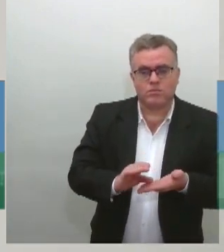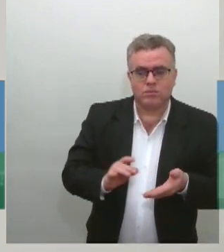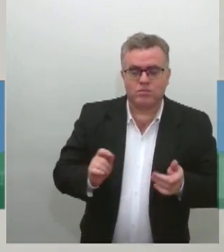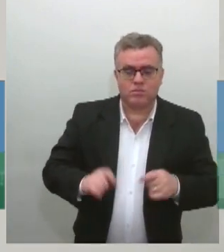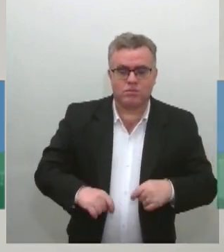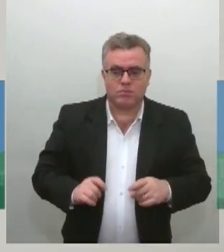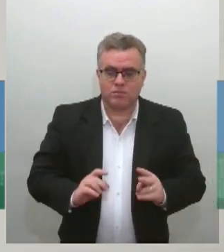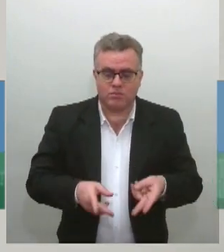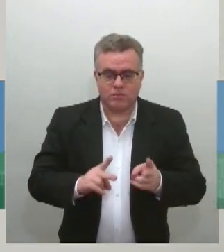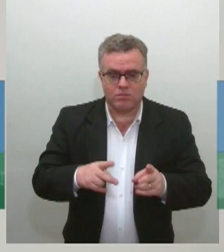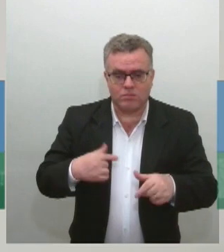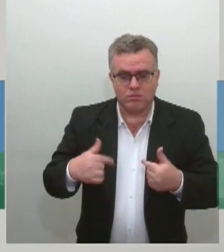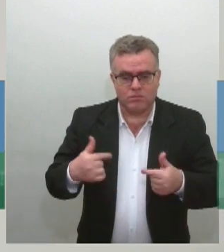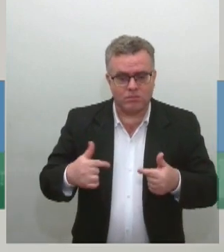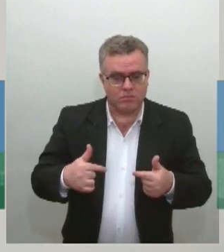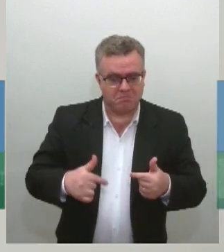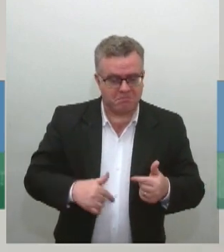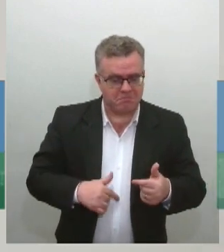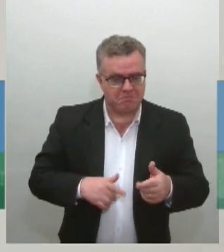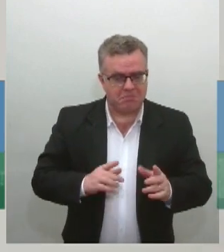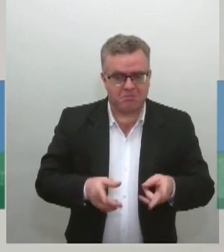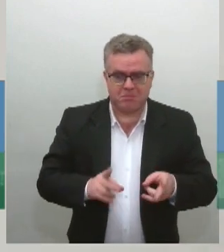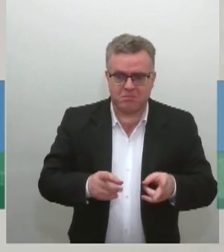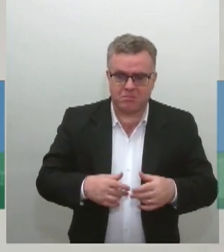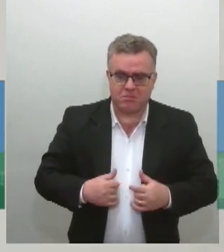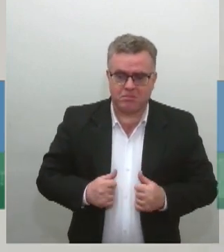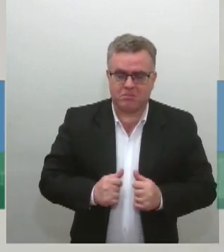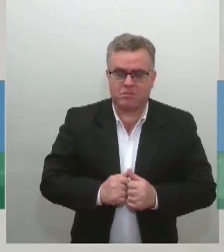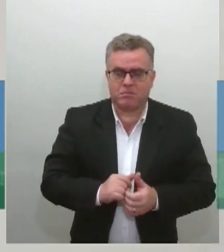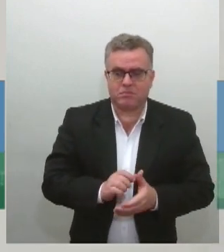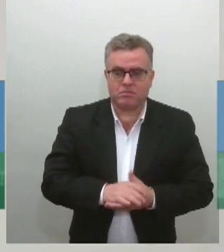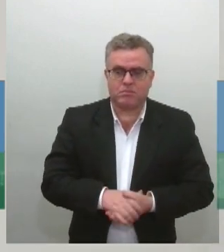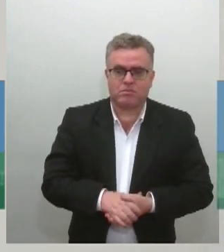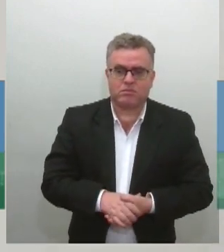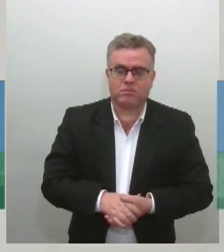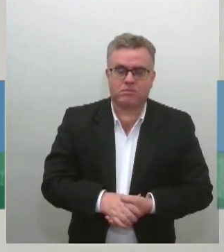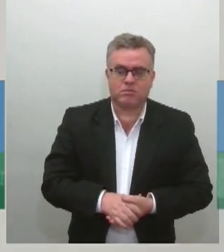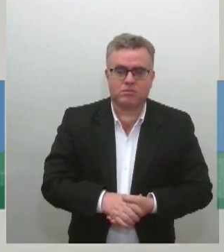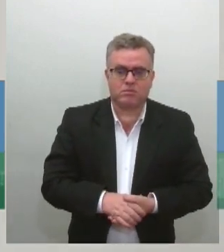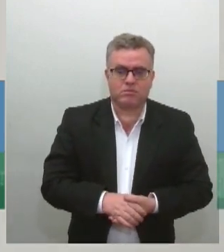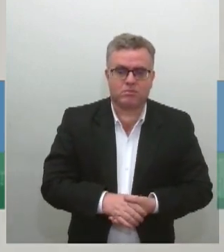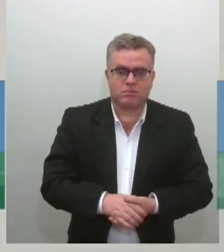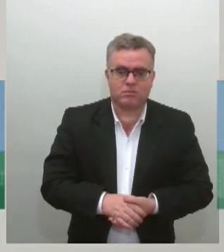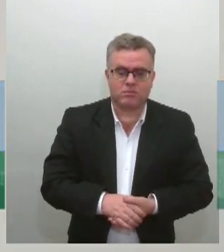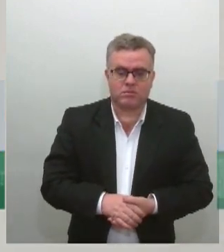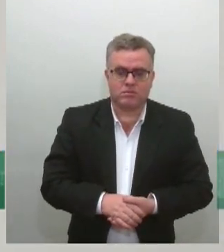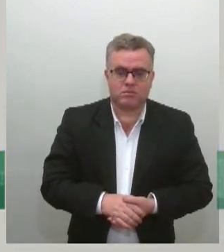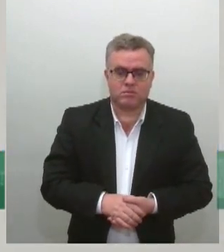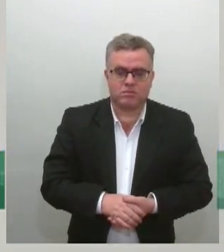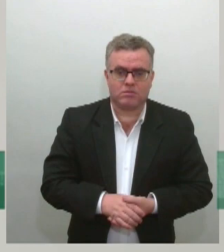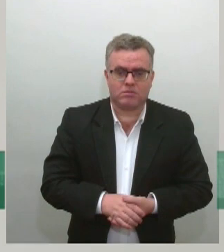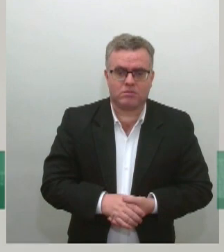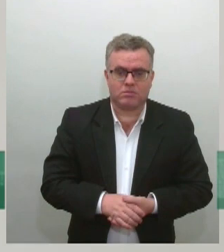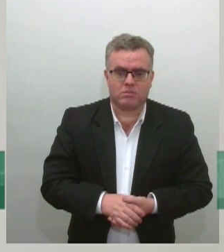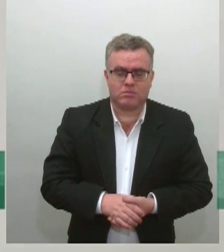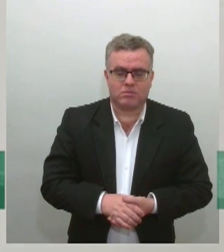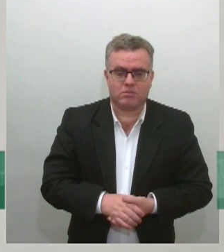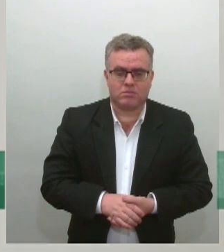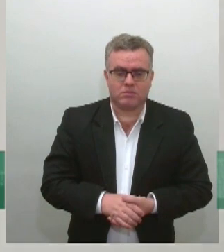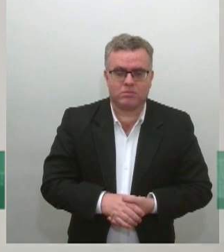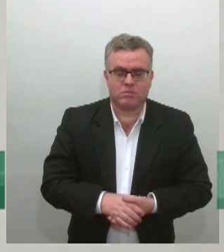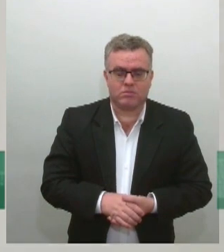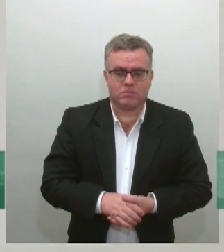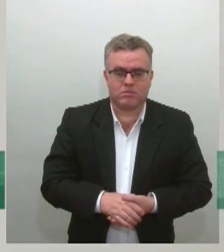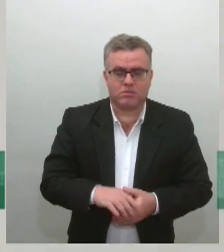atuante, né, junto com o Ministério da Cultura, junto ao governo do estado, e estamos trabalhando junto com o conselho